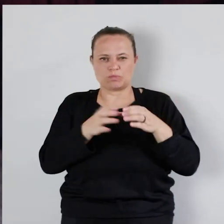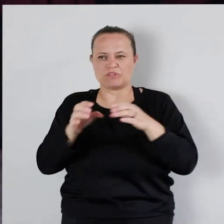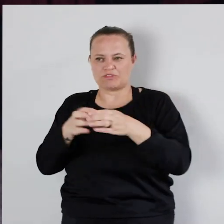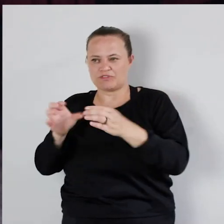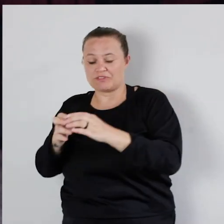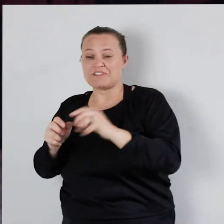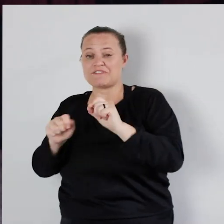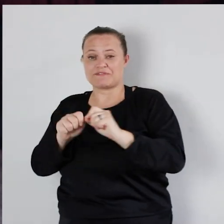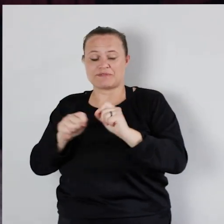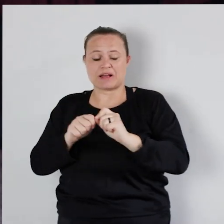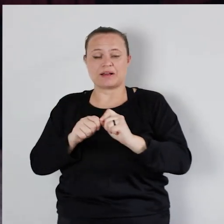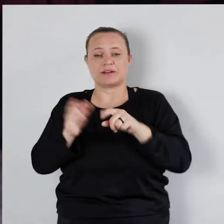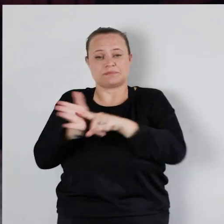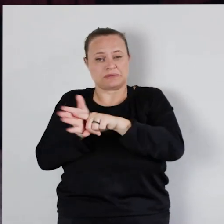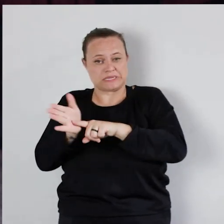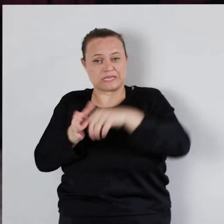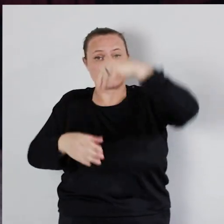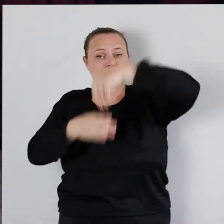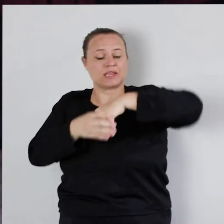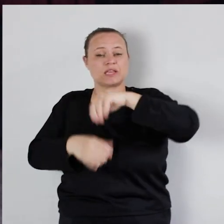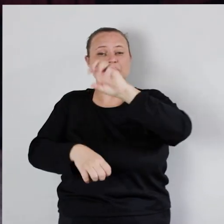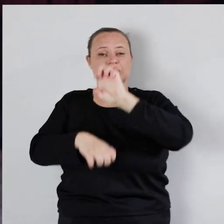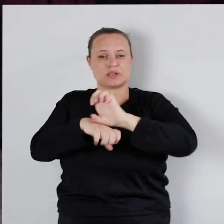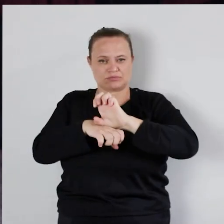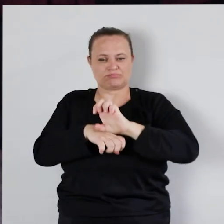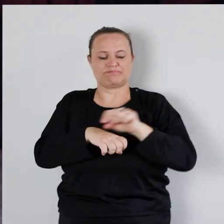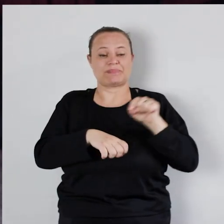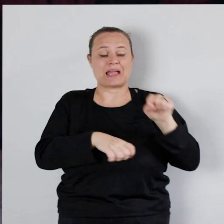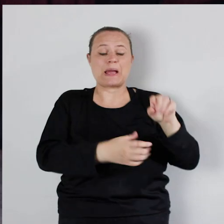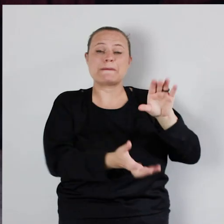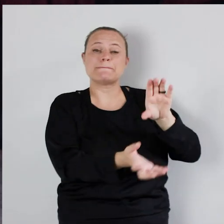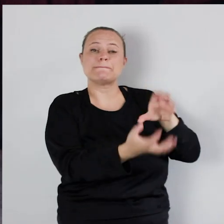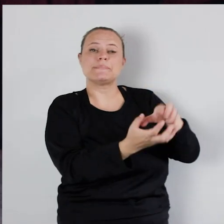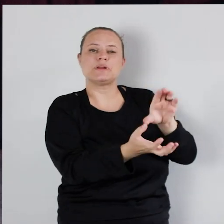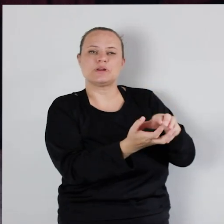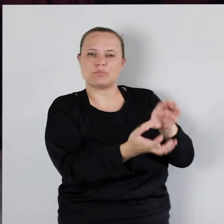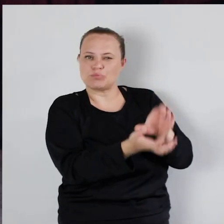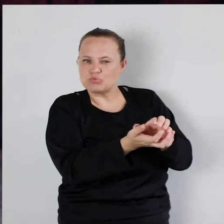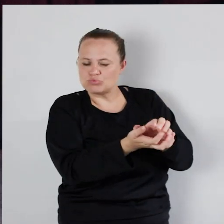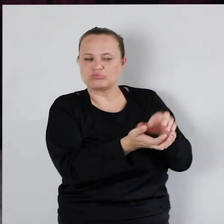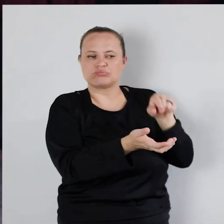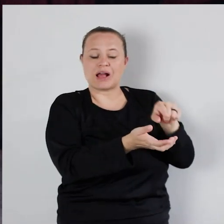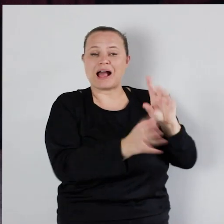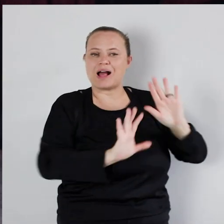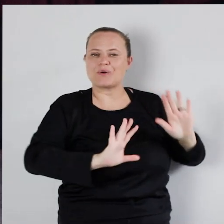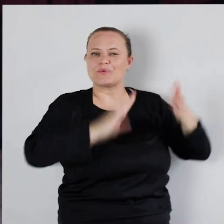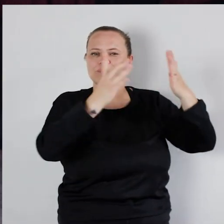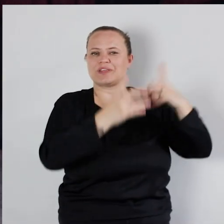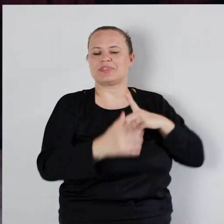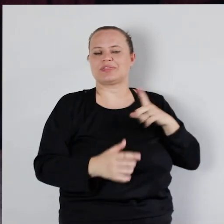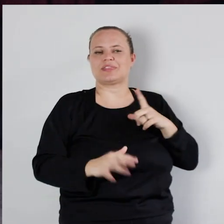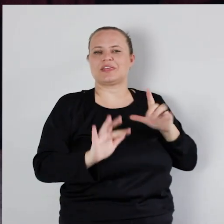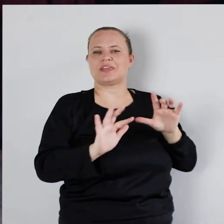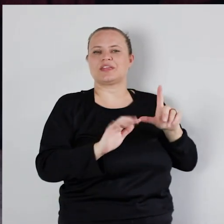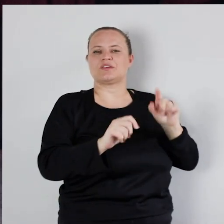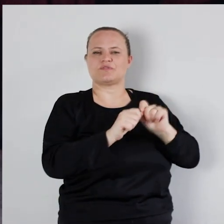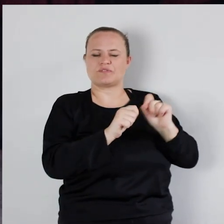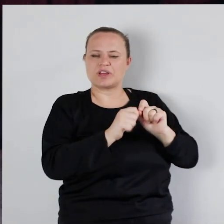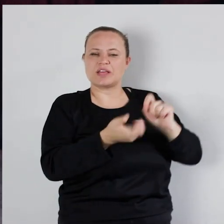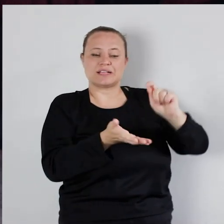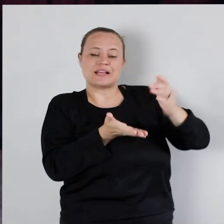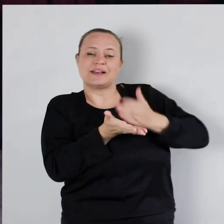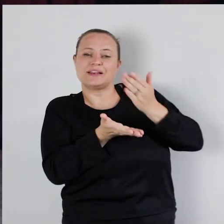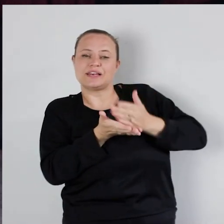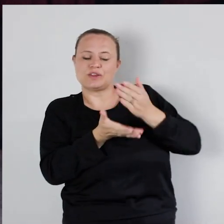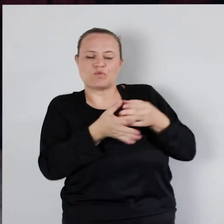desenvolvendo pesquisas relacionadas aos seus estados. Nesse momento é interessante que Pernambuco ele toma uma dianteira